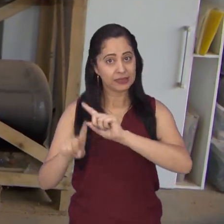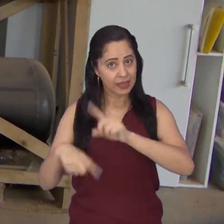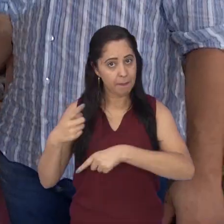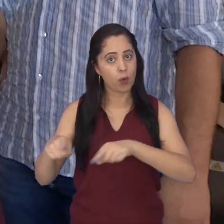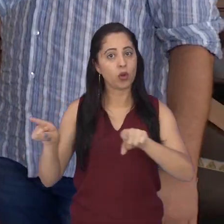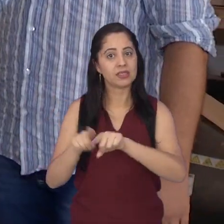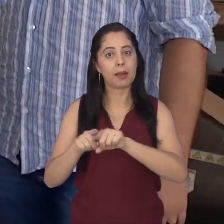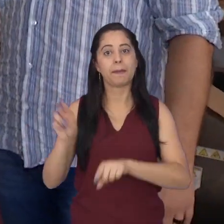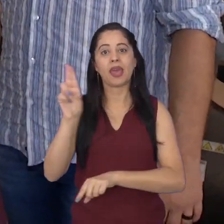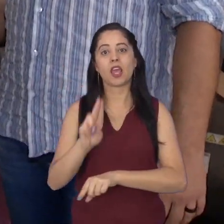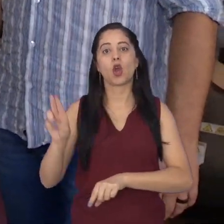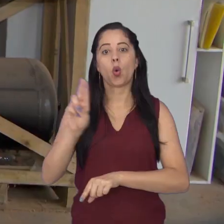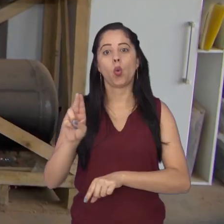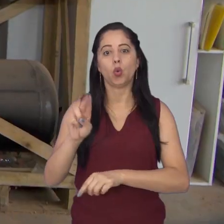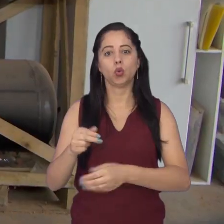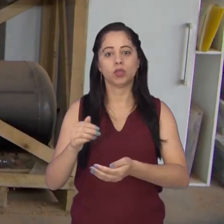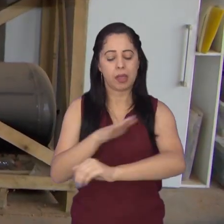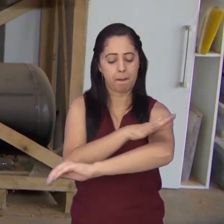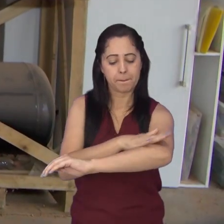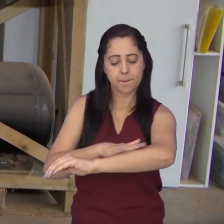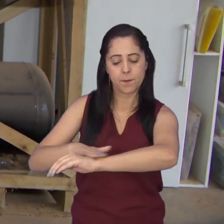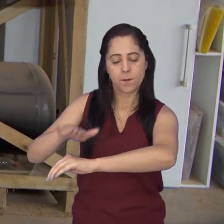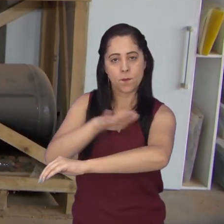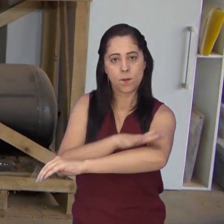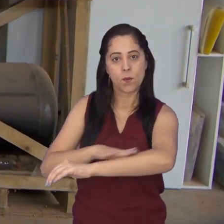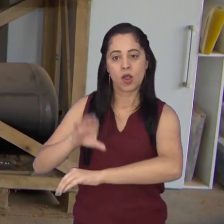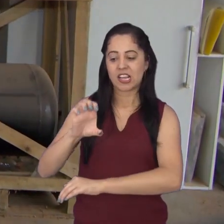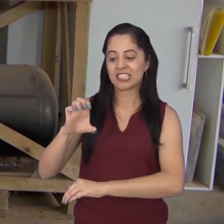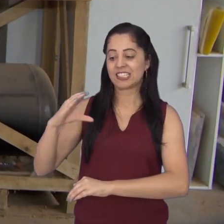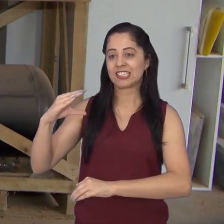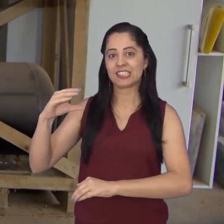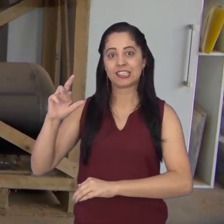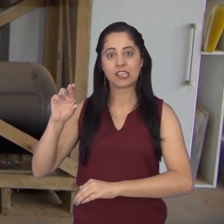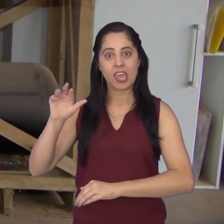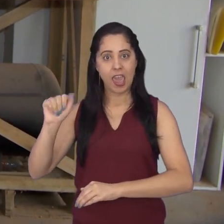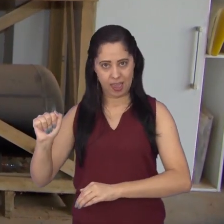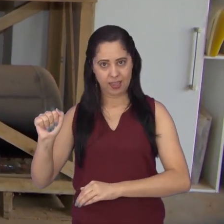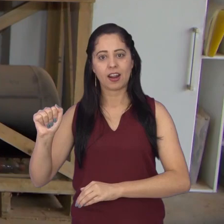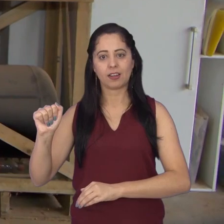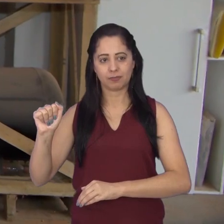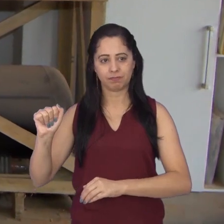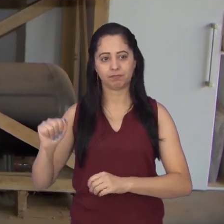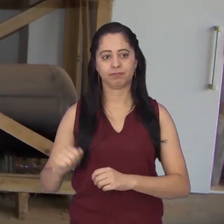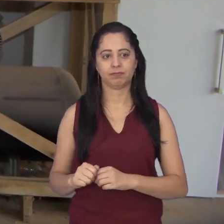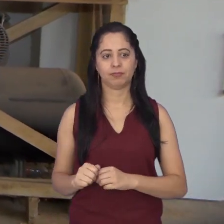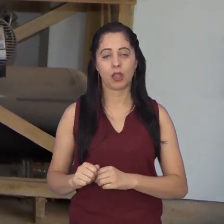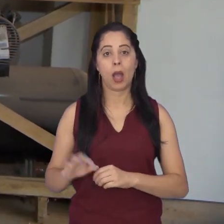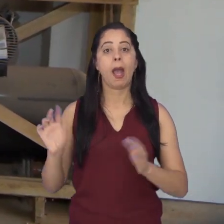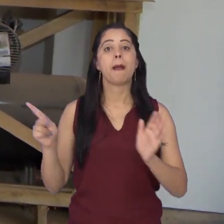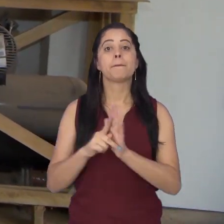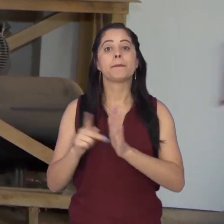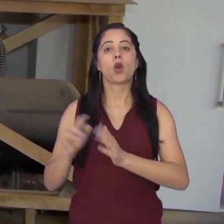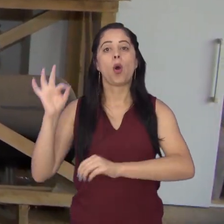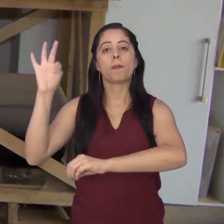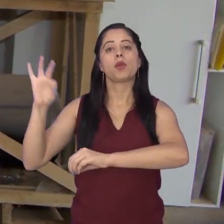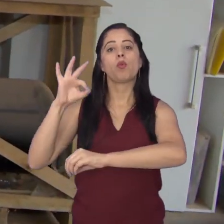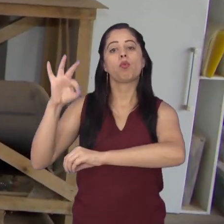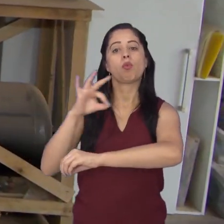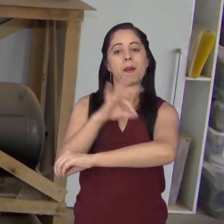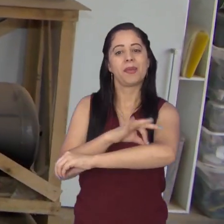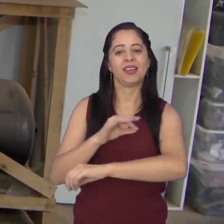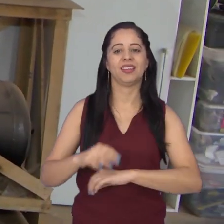é aplicado uma camada de cera de abelha para terminar para fazer ela impermeabilizar totalmente mesmo.